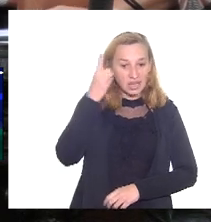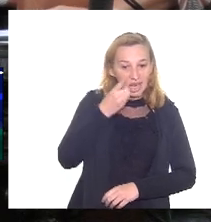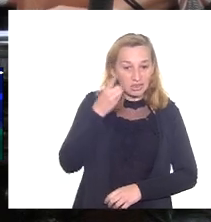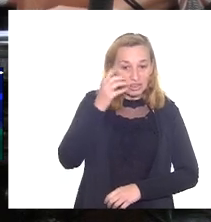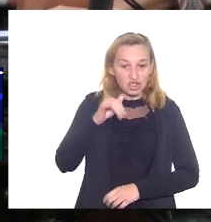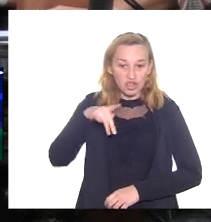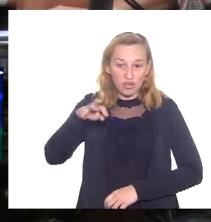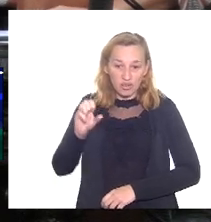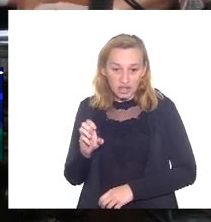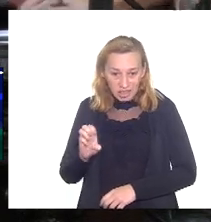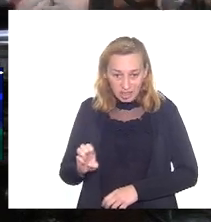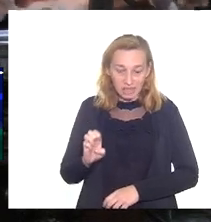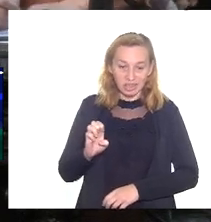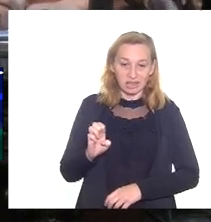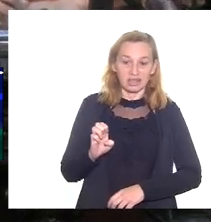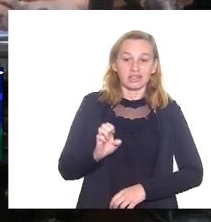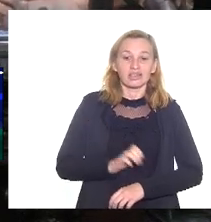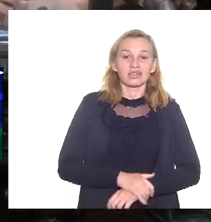Ratinho.